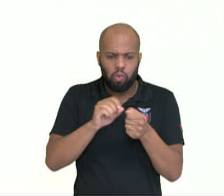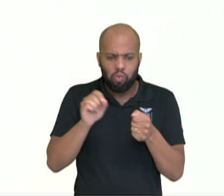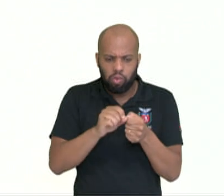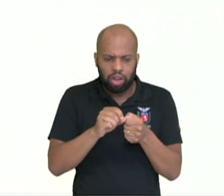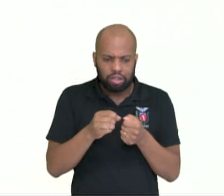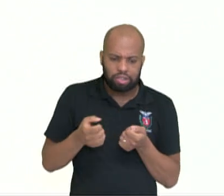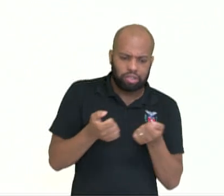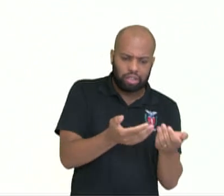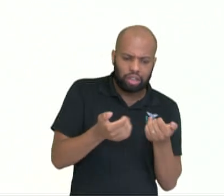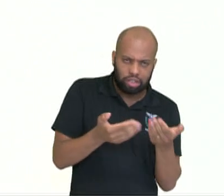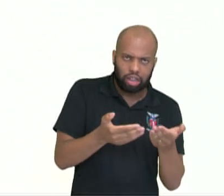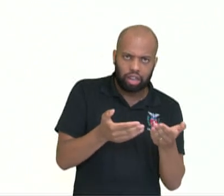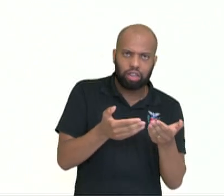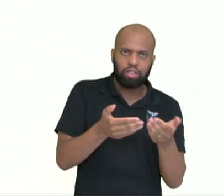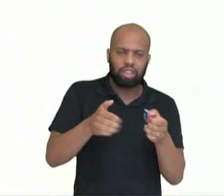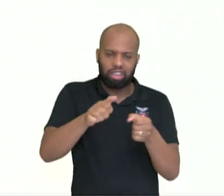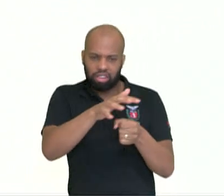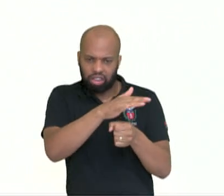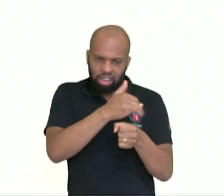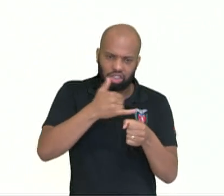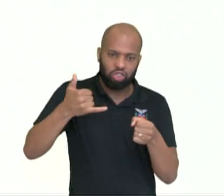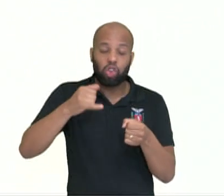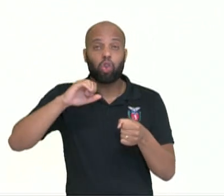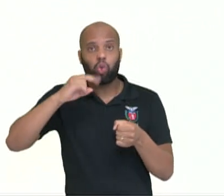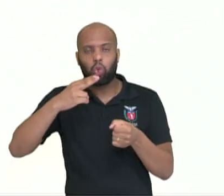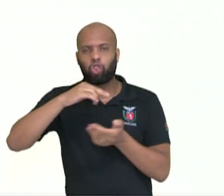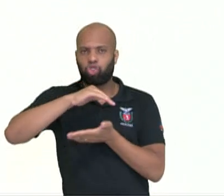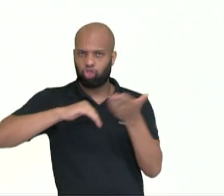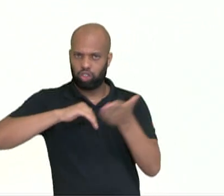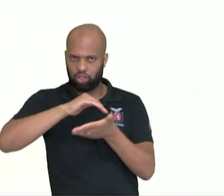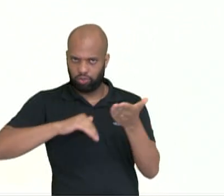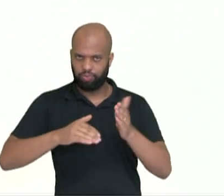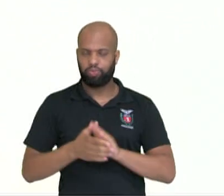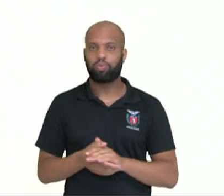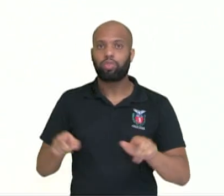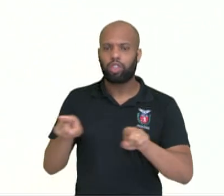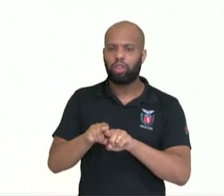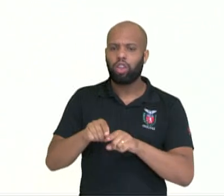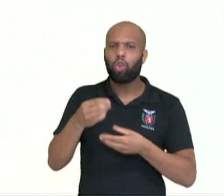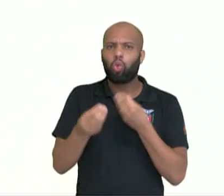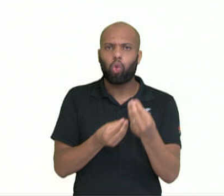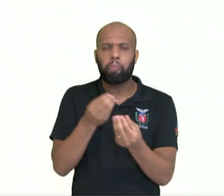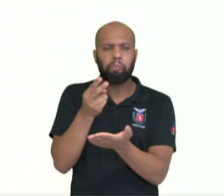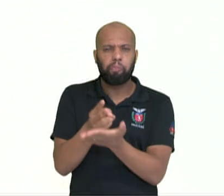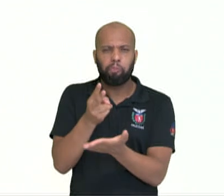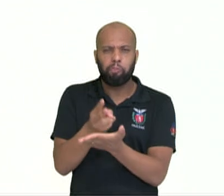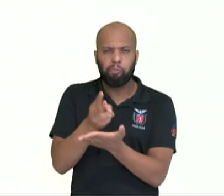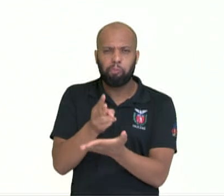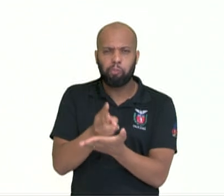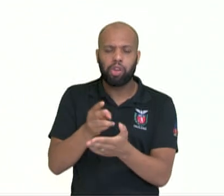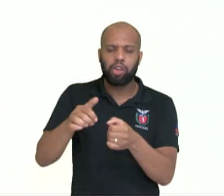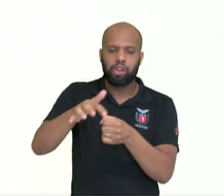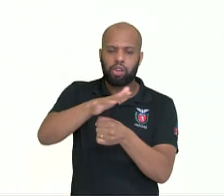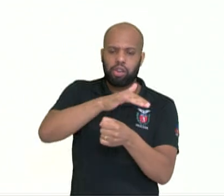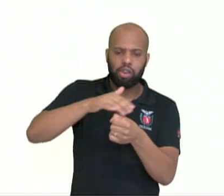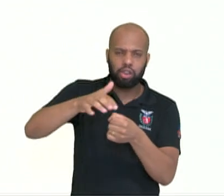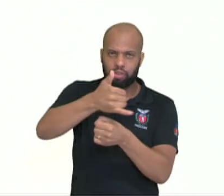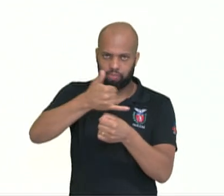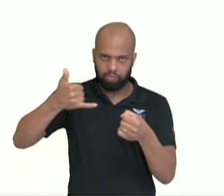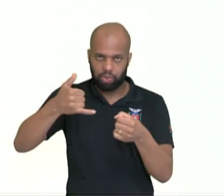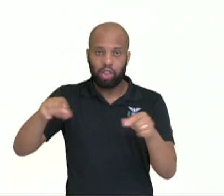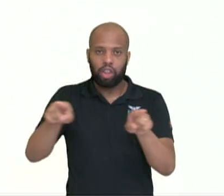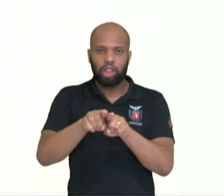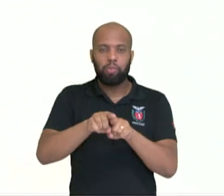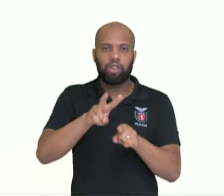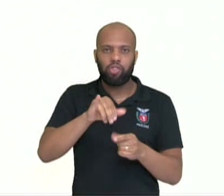Conhecer e aplicar o princípio da conservação da carga elétrica. E compreender o processo de eletrização por atrito.